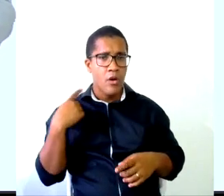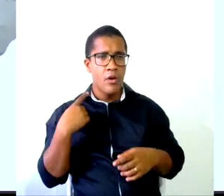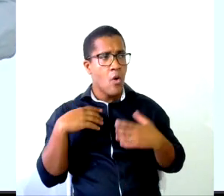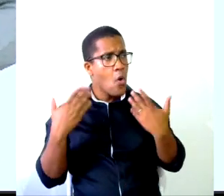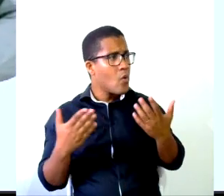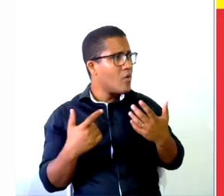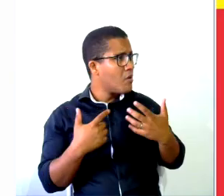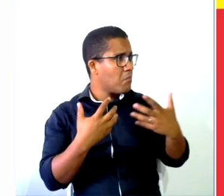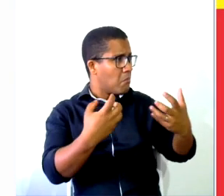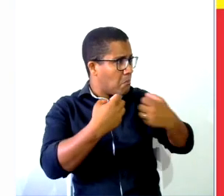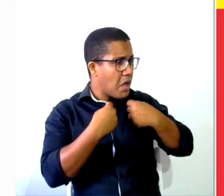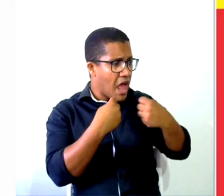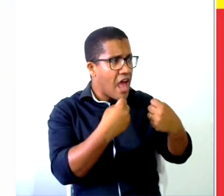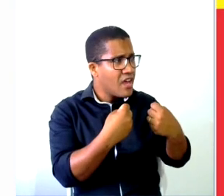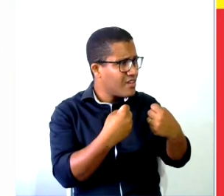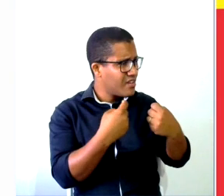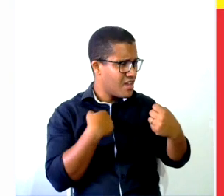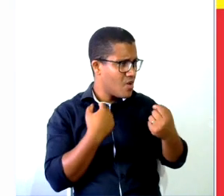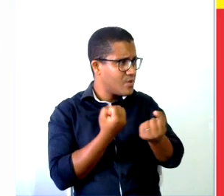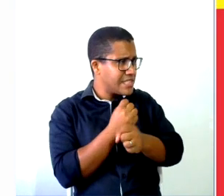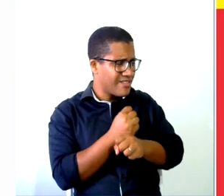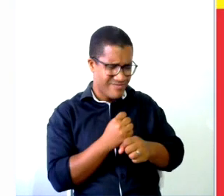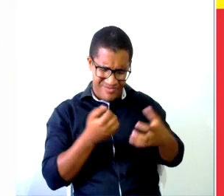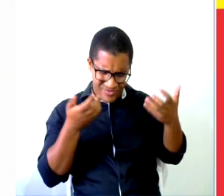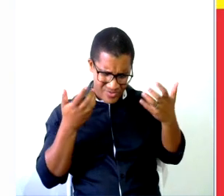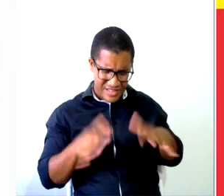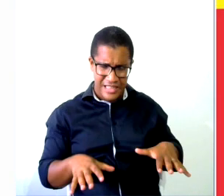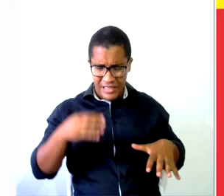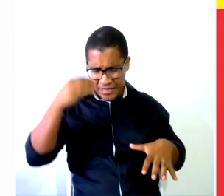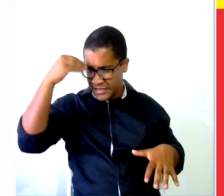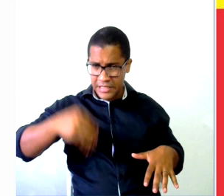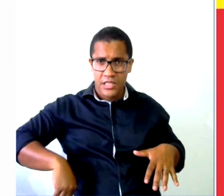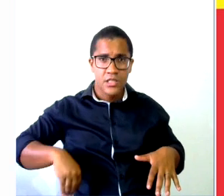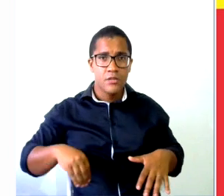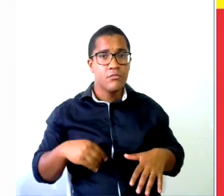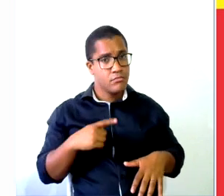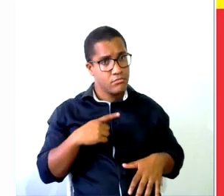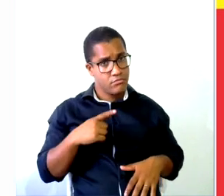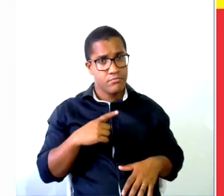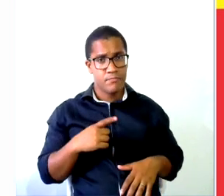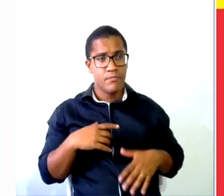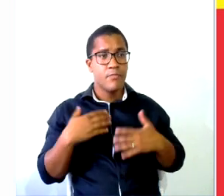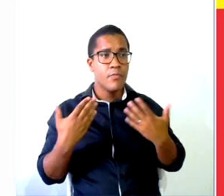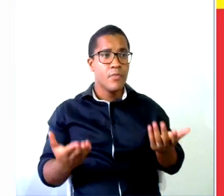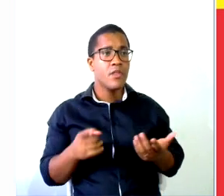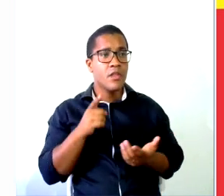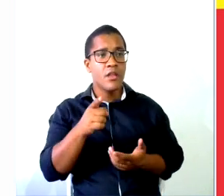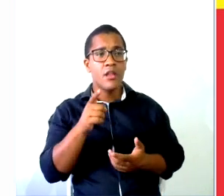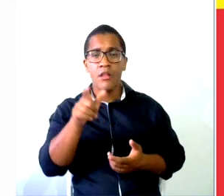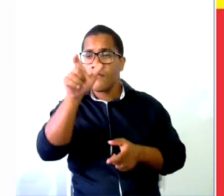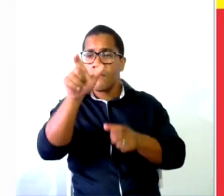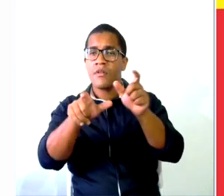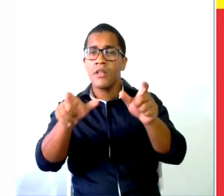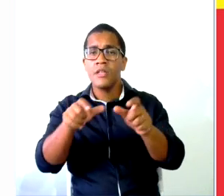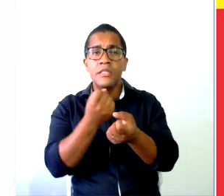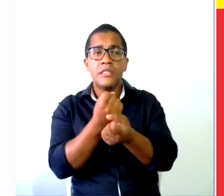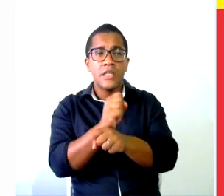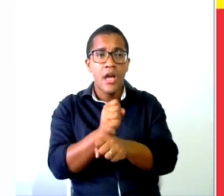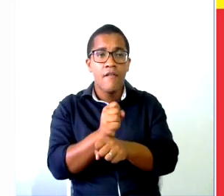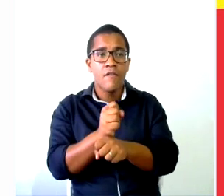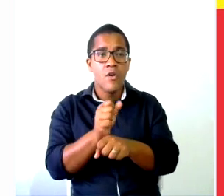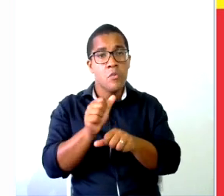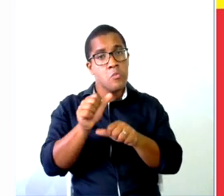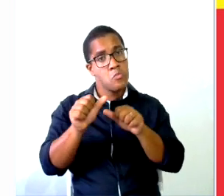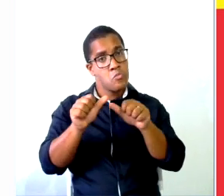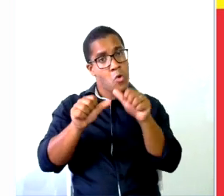escravidão. Então a situação do escravo varia segundo a sua dedicação. Então, segundo